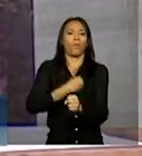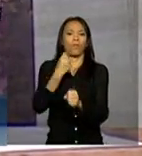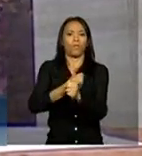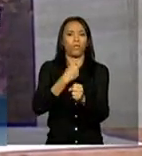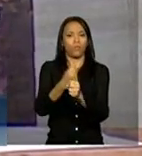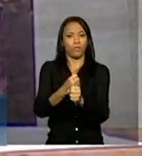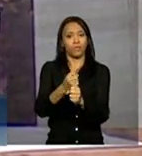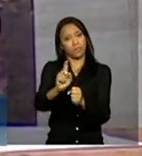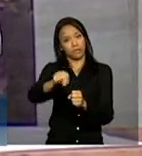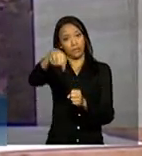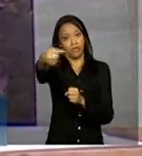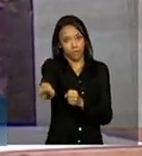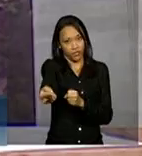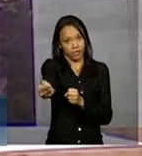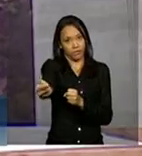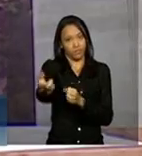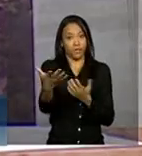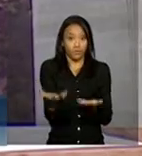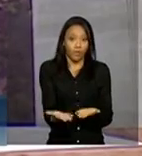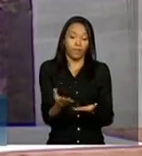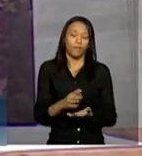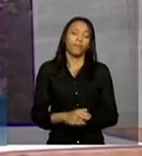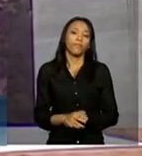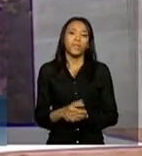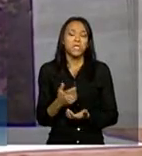um pouco mais adiante. Né? Então,